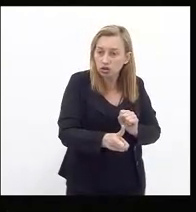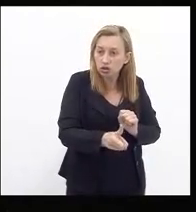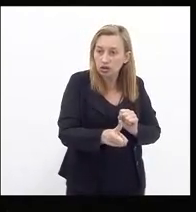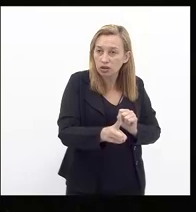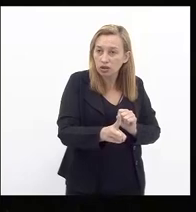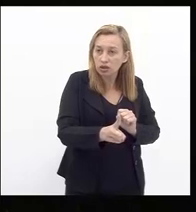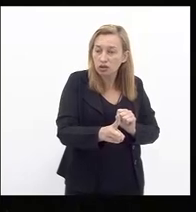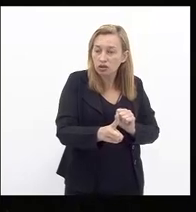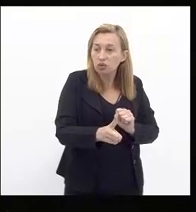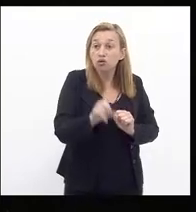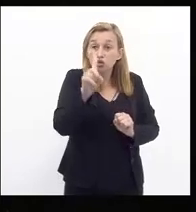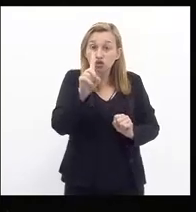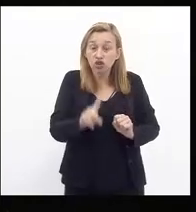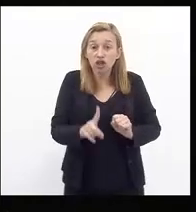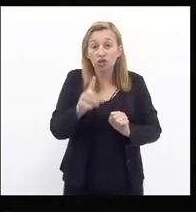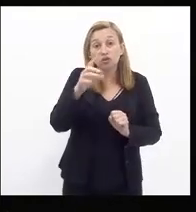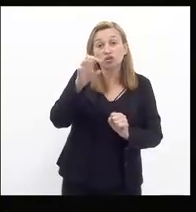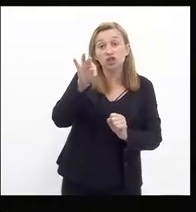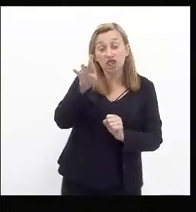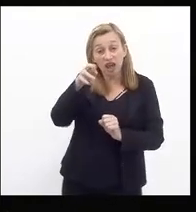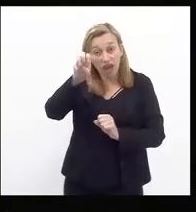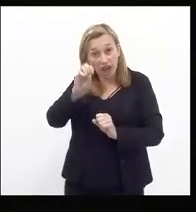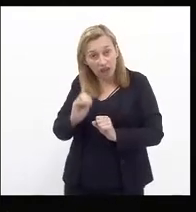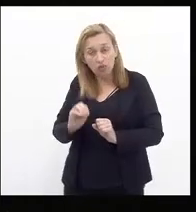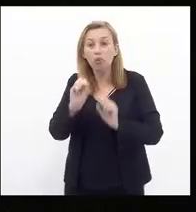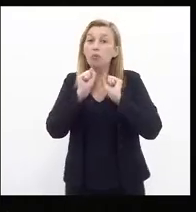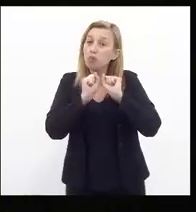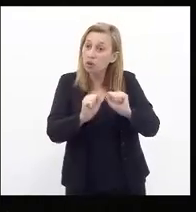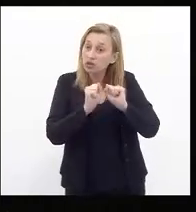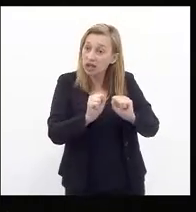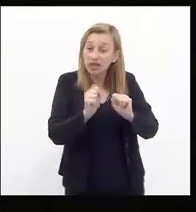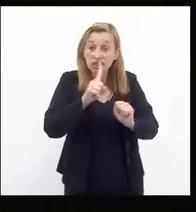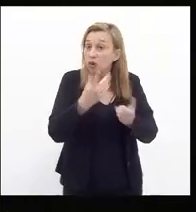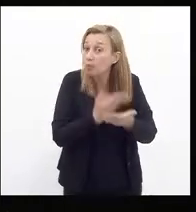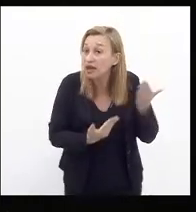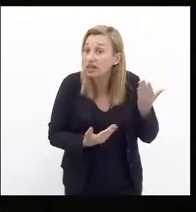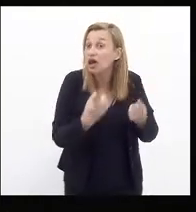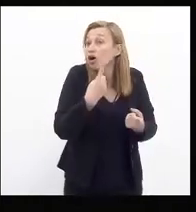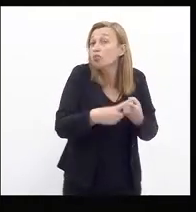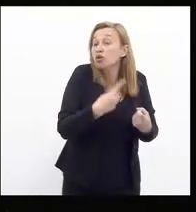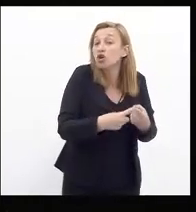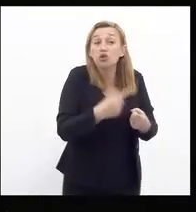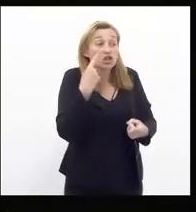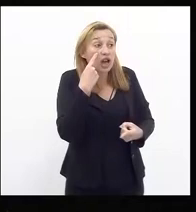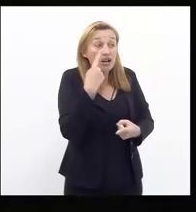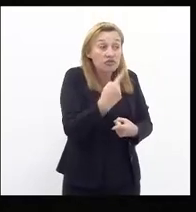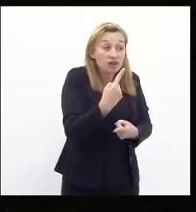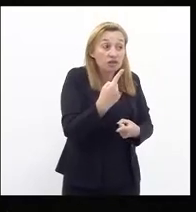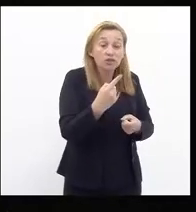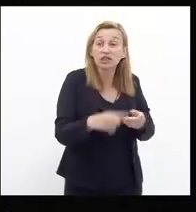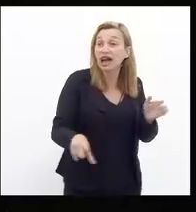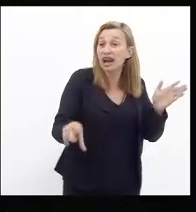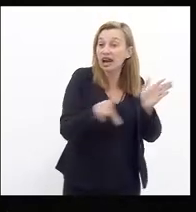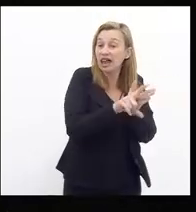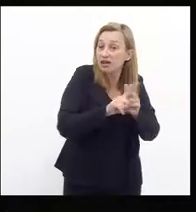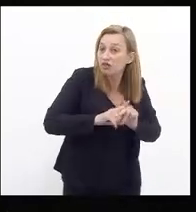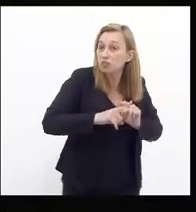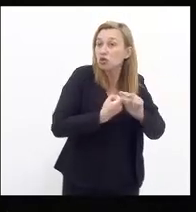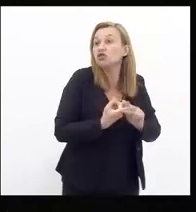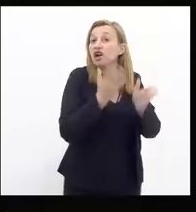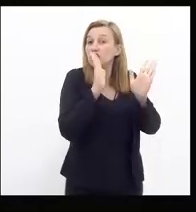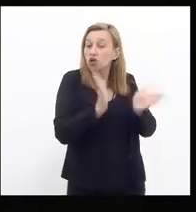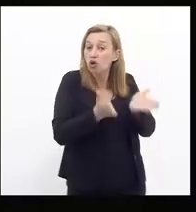progressão do seu triênio pudessem né não perdendo porque o que estava previsto e foi modificado